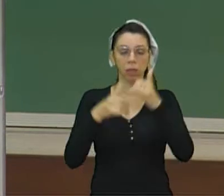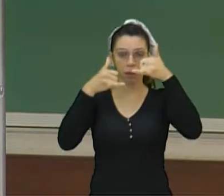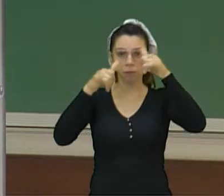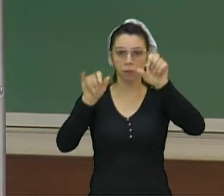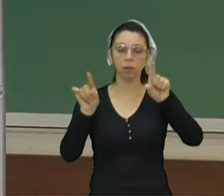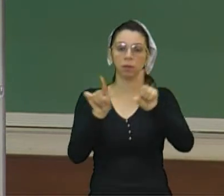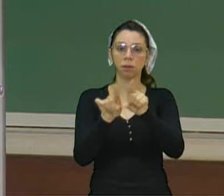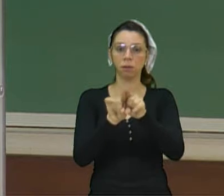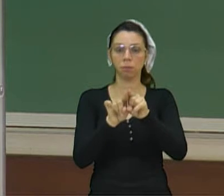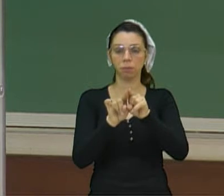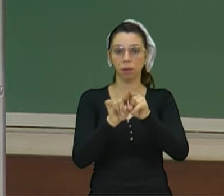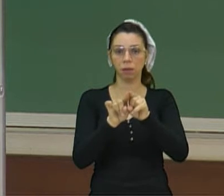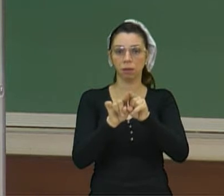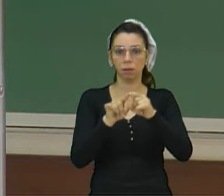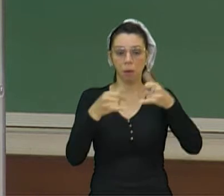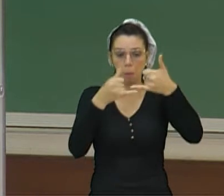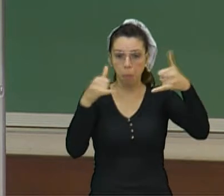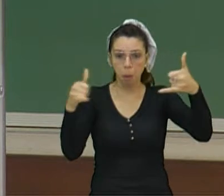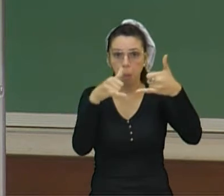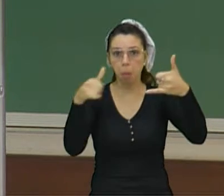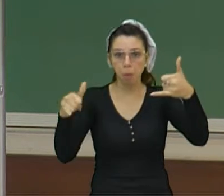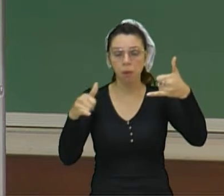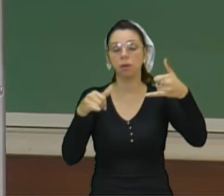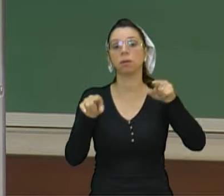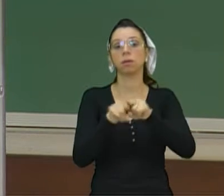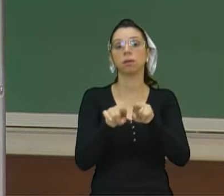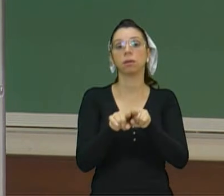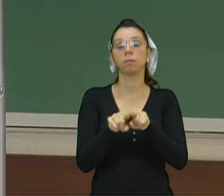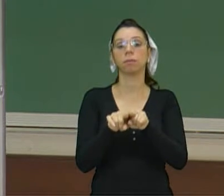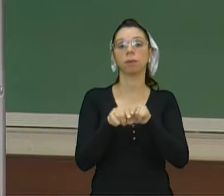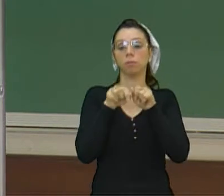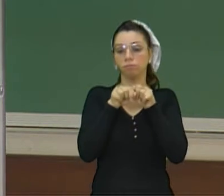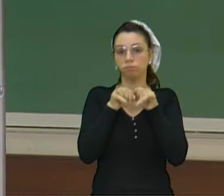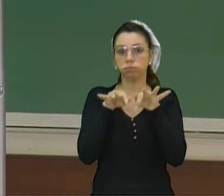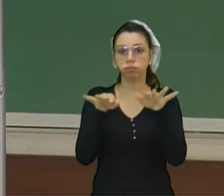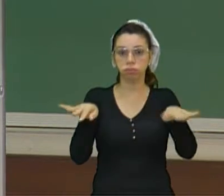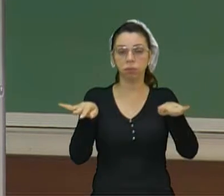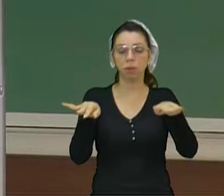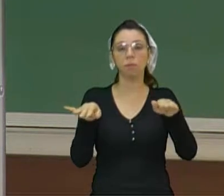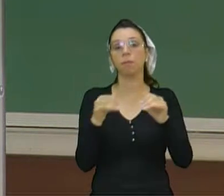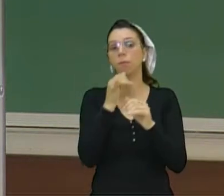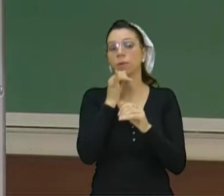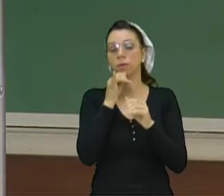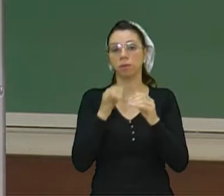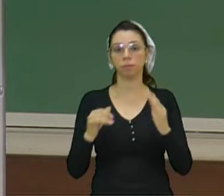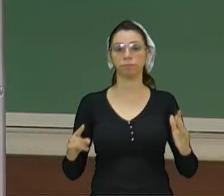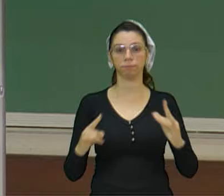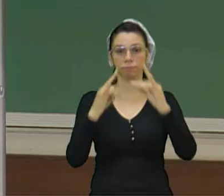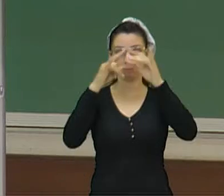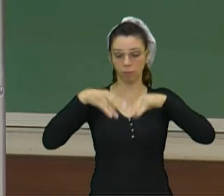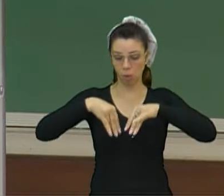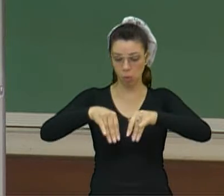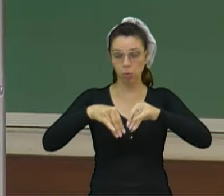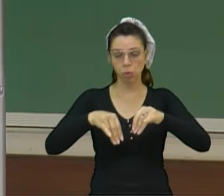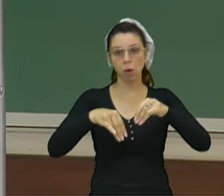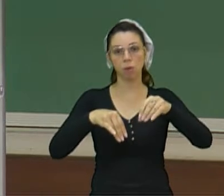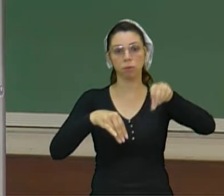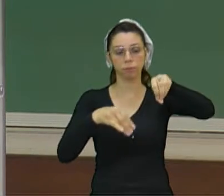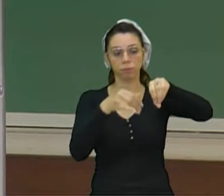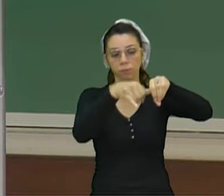os curtos-circuitos e a descarga da energia, né, na terra.